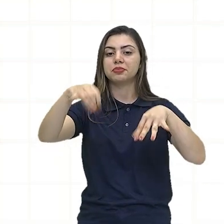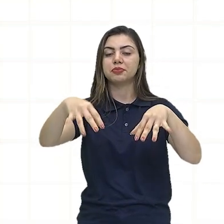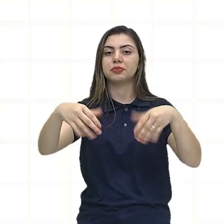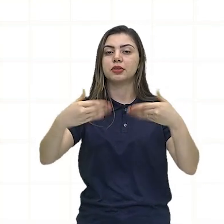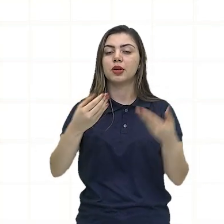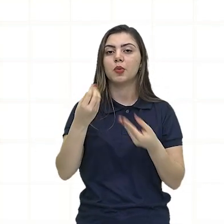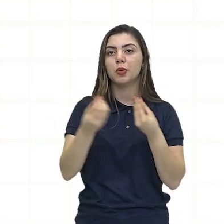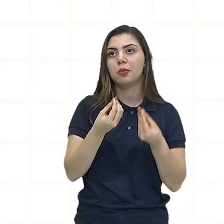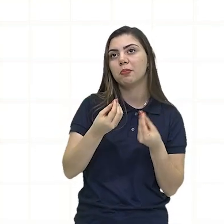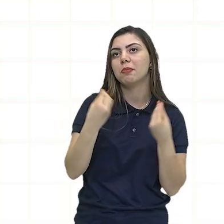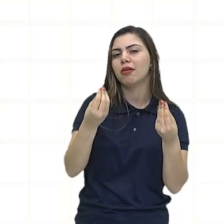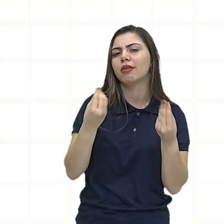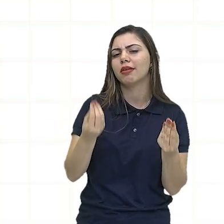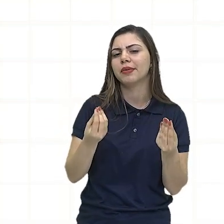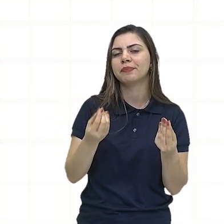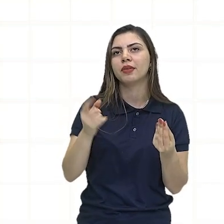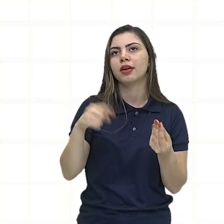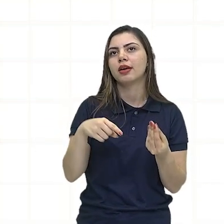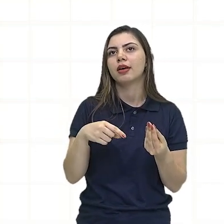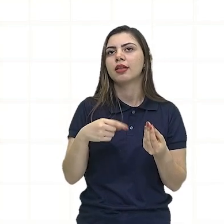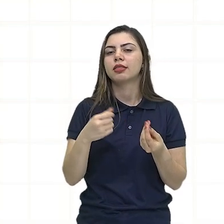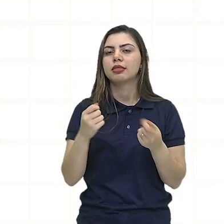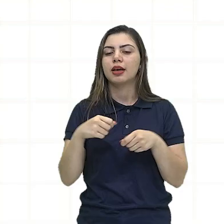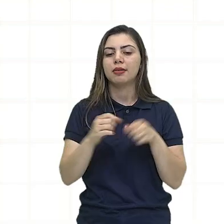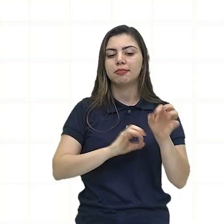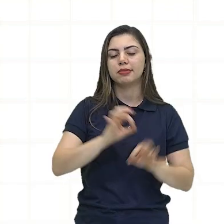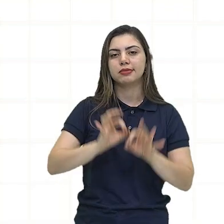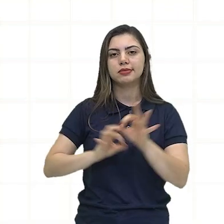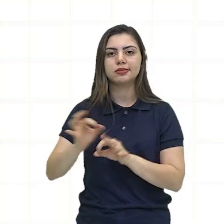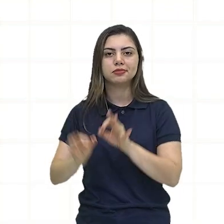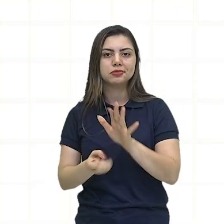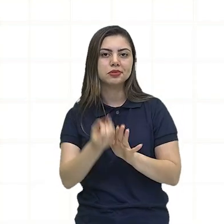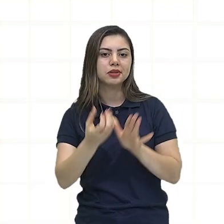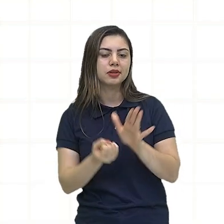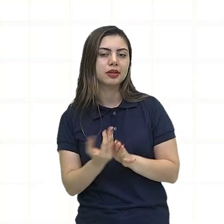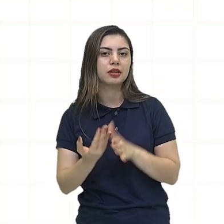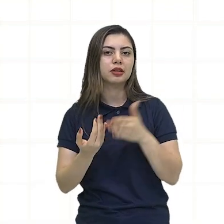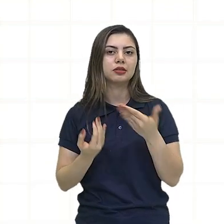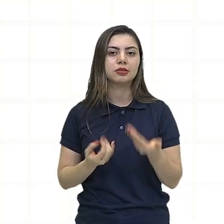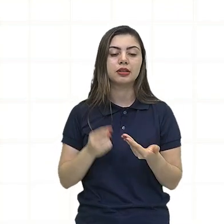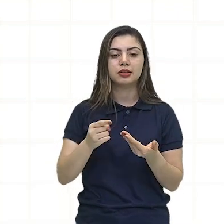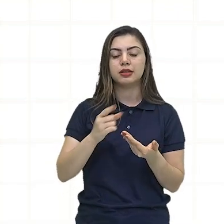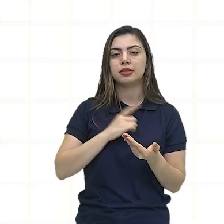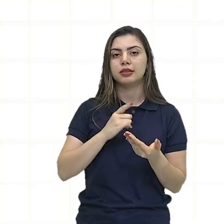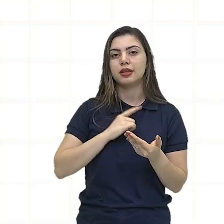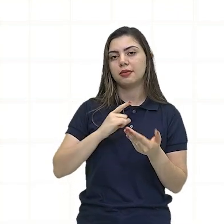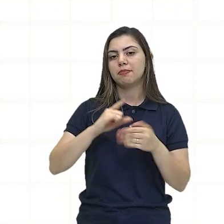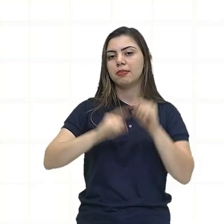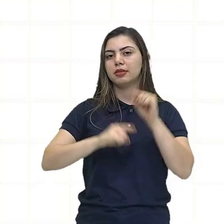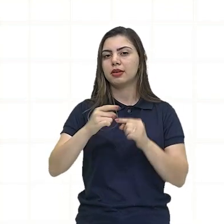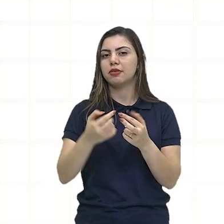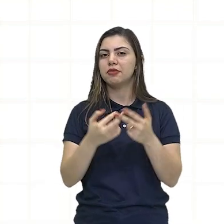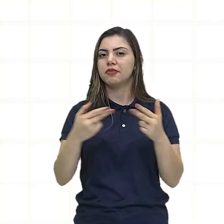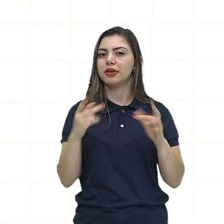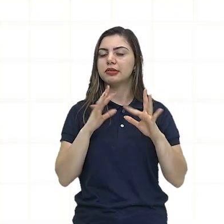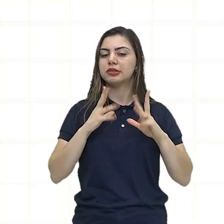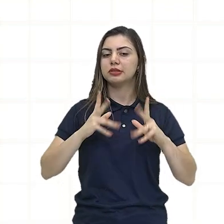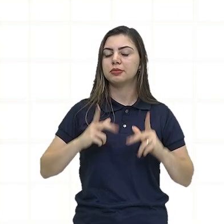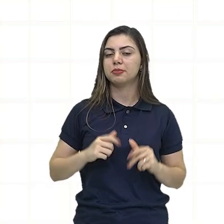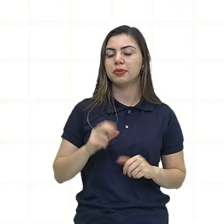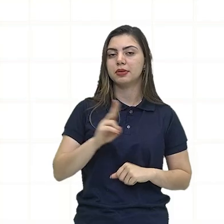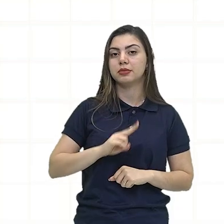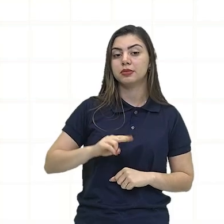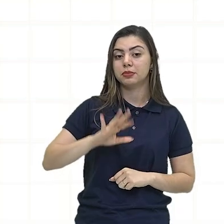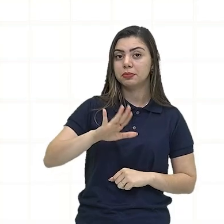os processos de produção, para resfriar os equipamentos, para fazer a limpeza desses equipamentos também. E o